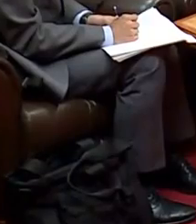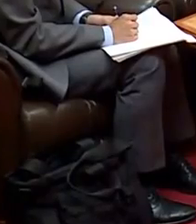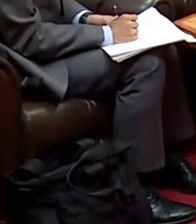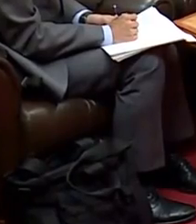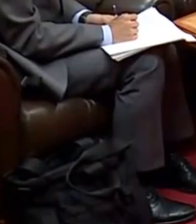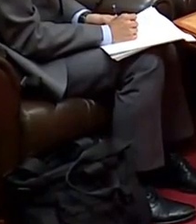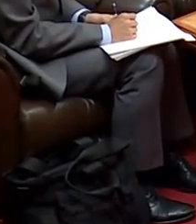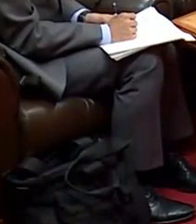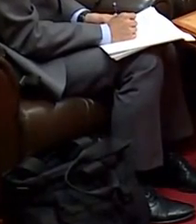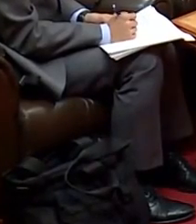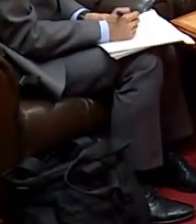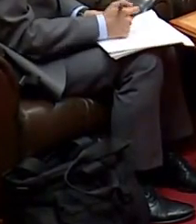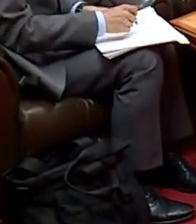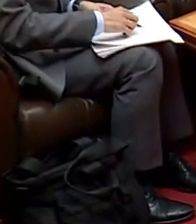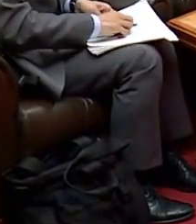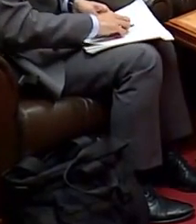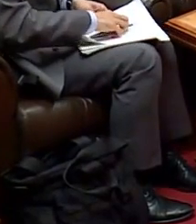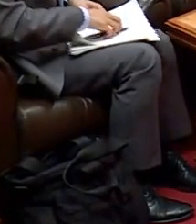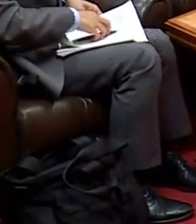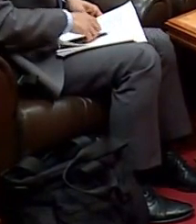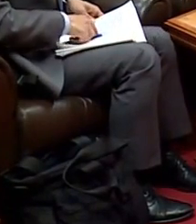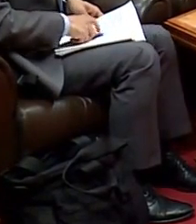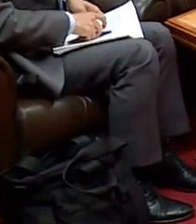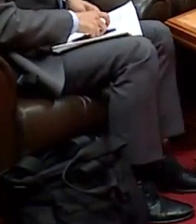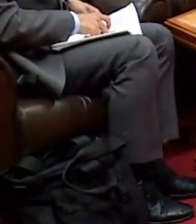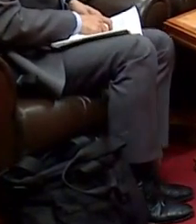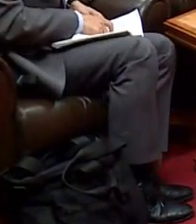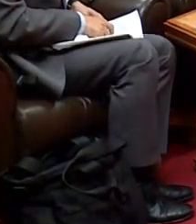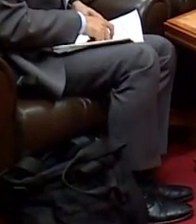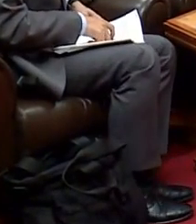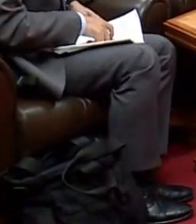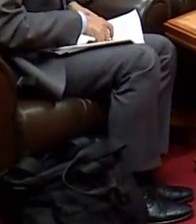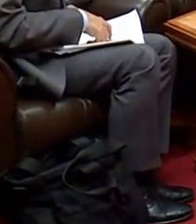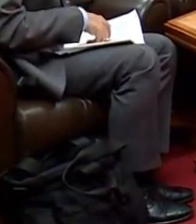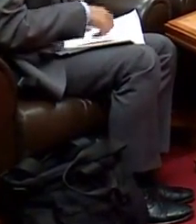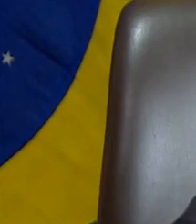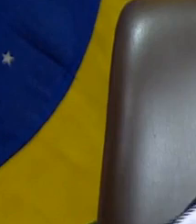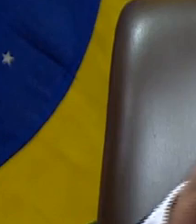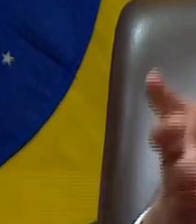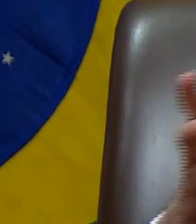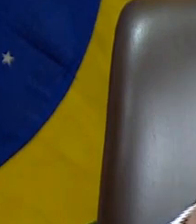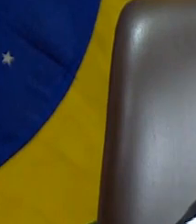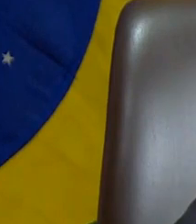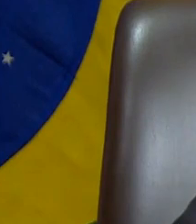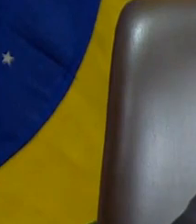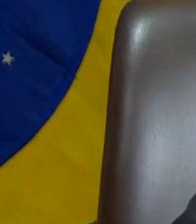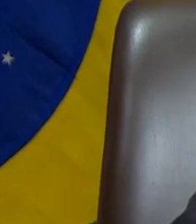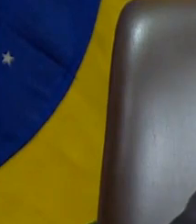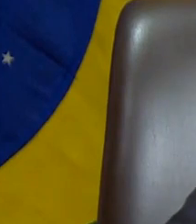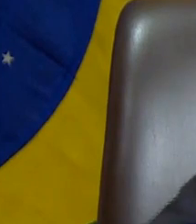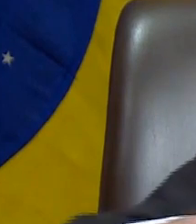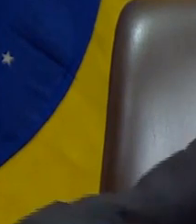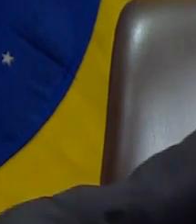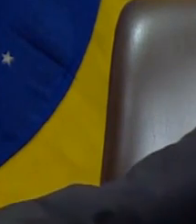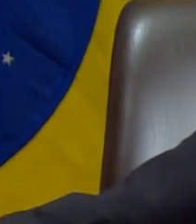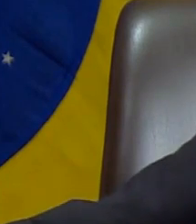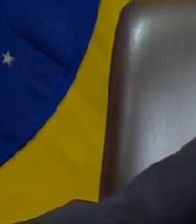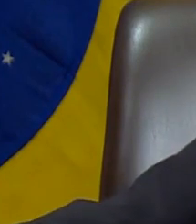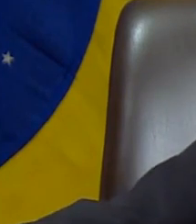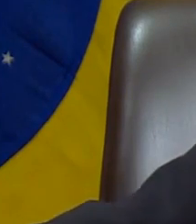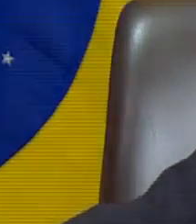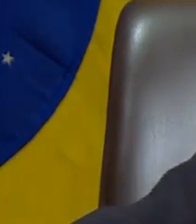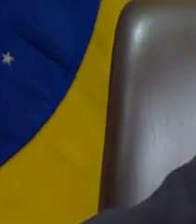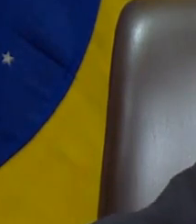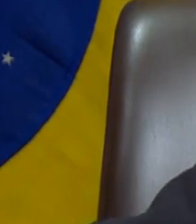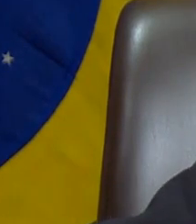A ideia também é buscar parcerias em novas áreas, como infraestrutura e energias renováveis, e ampliar a